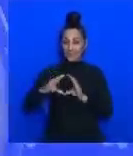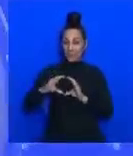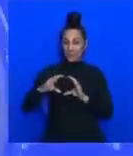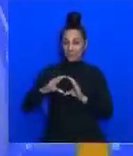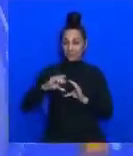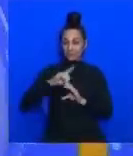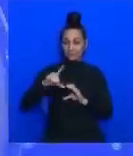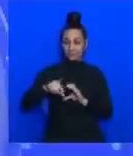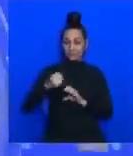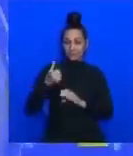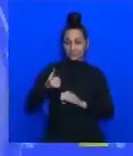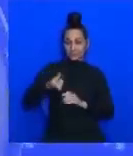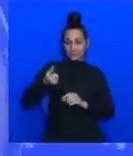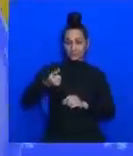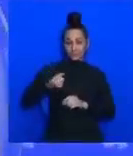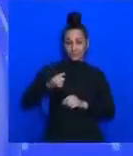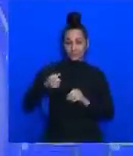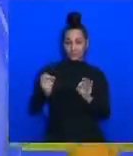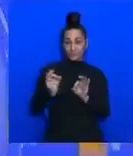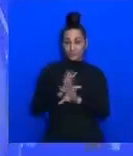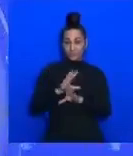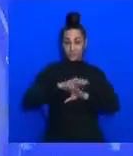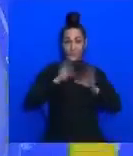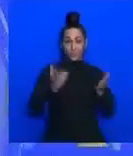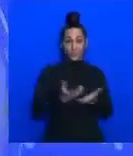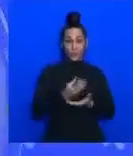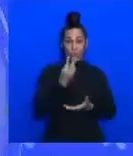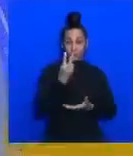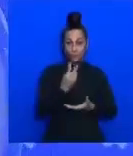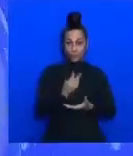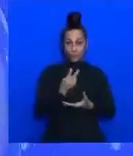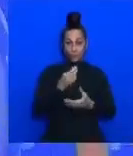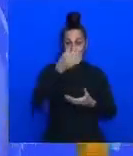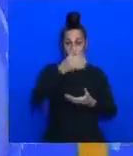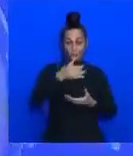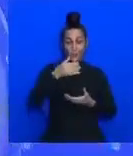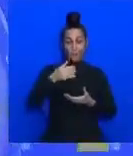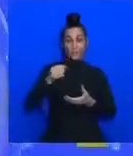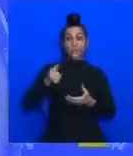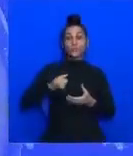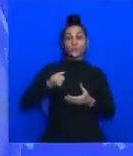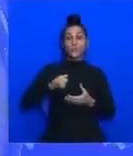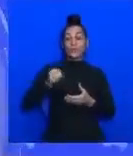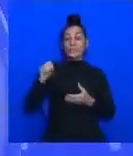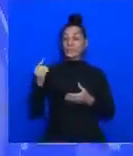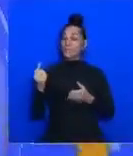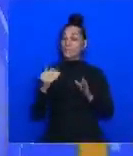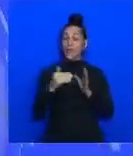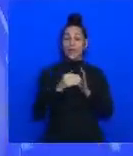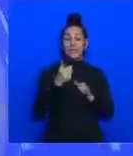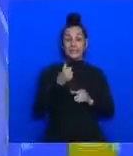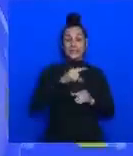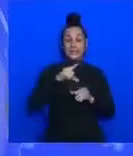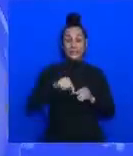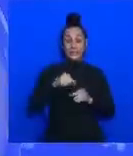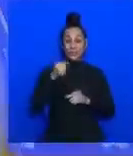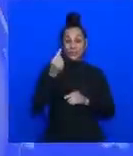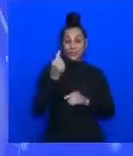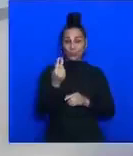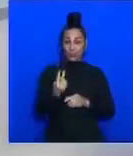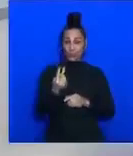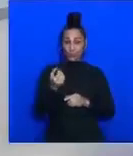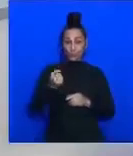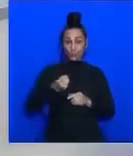bolas para o sorteio de 6 números. E o globo número 2 está carregado com bolas numeradas de 1 a 6 para o sorteio de